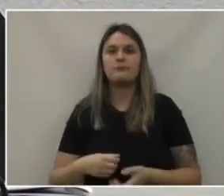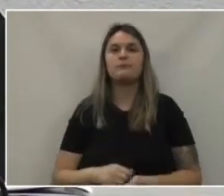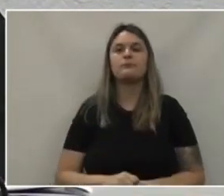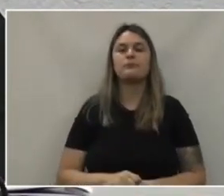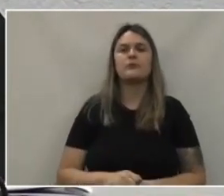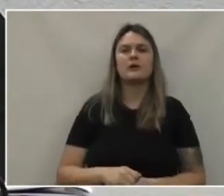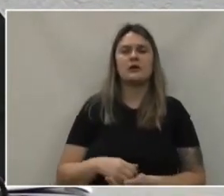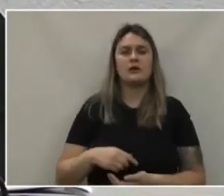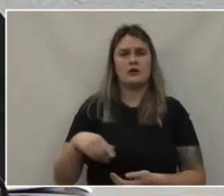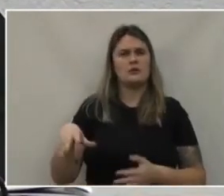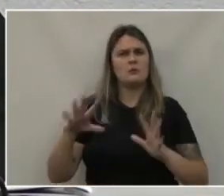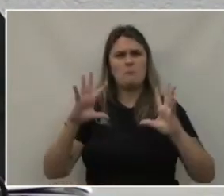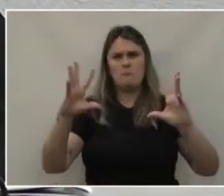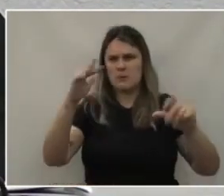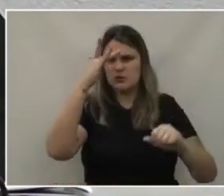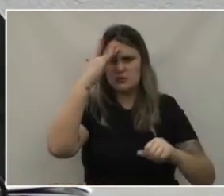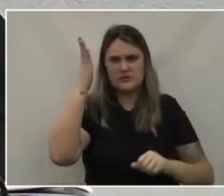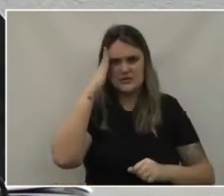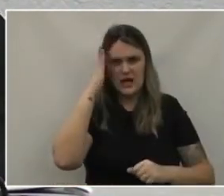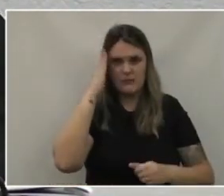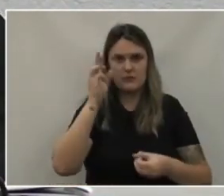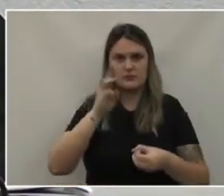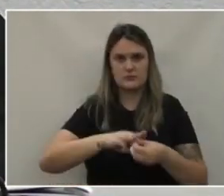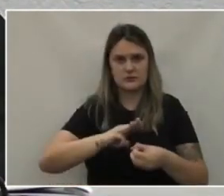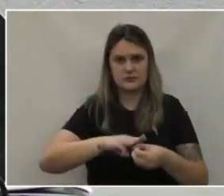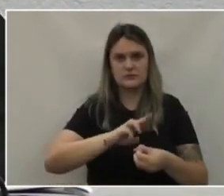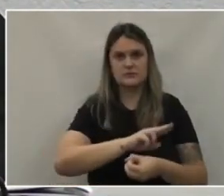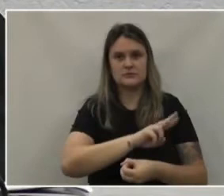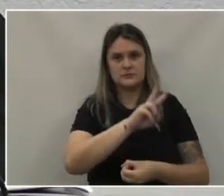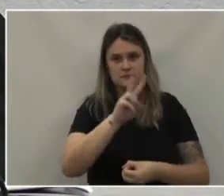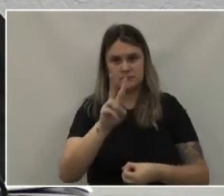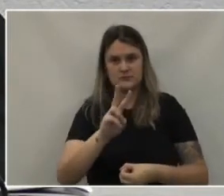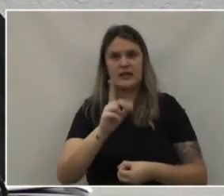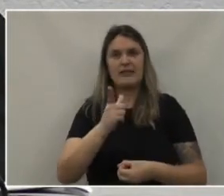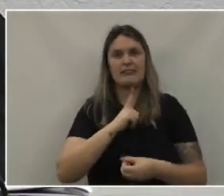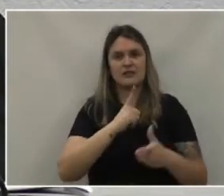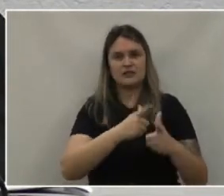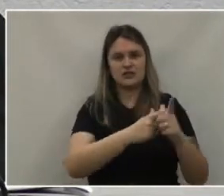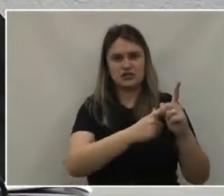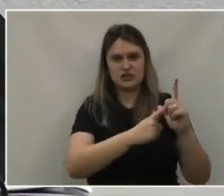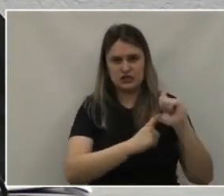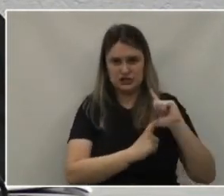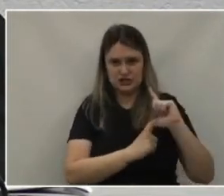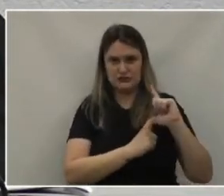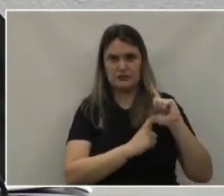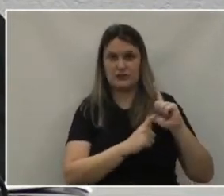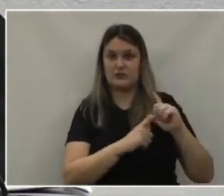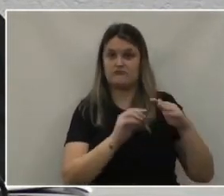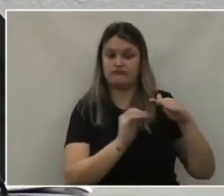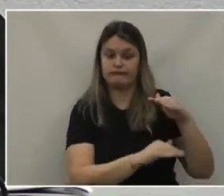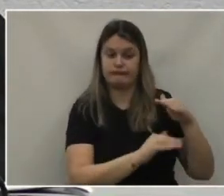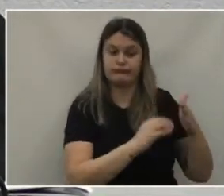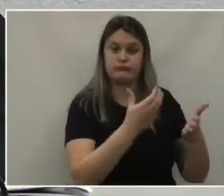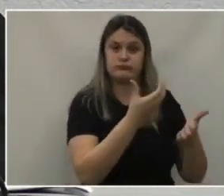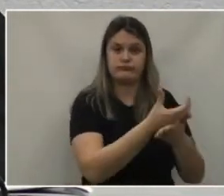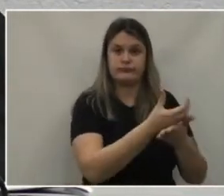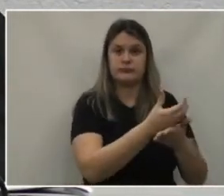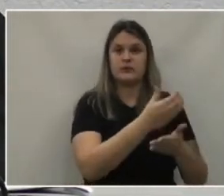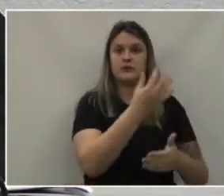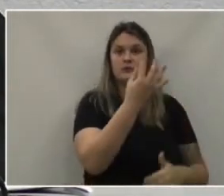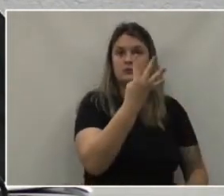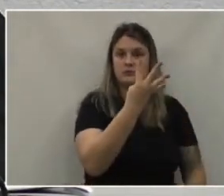É público e notório que o município de União da Vitória tem uma dívida com o FUNPREV, no montante de R$